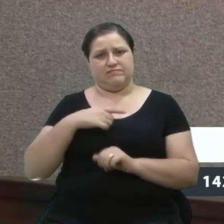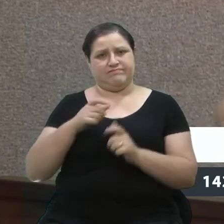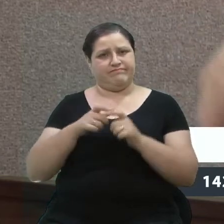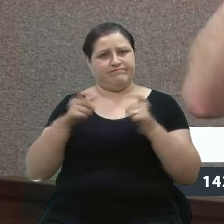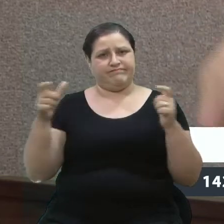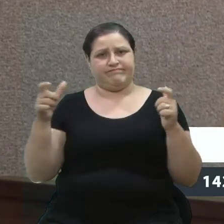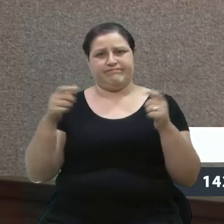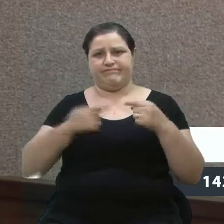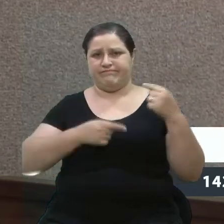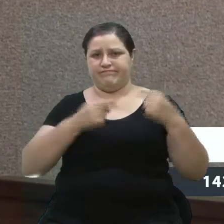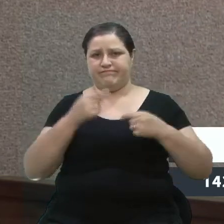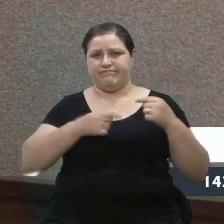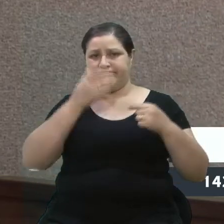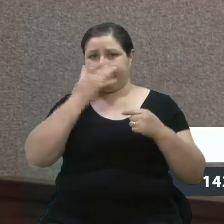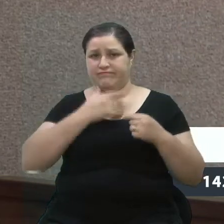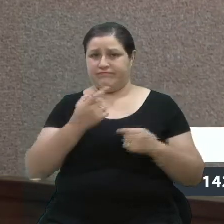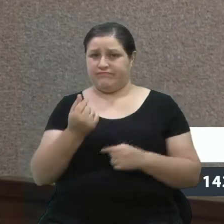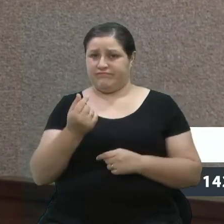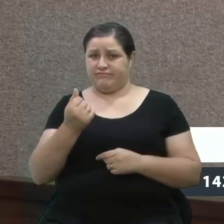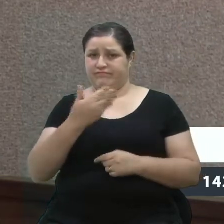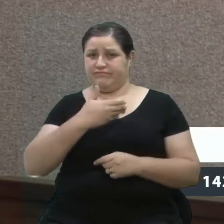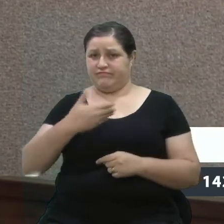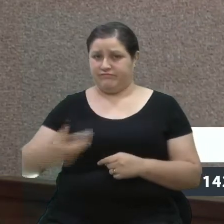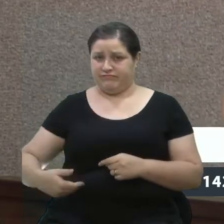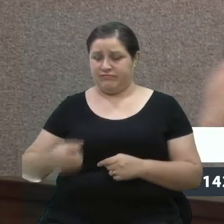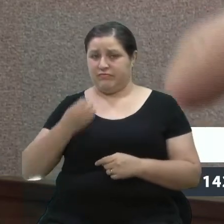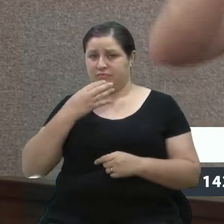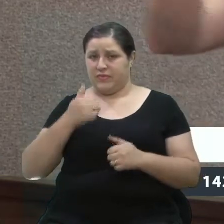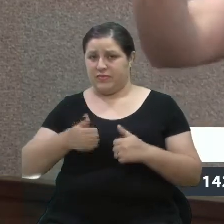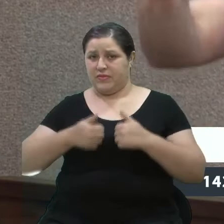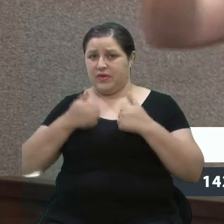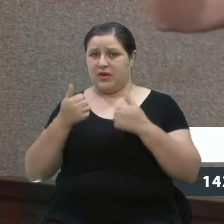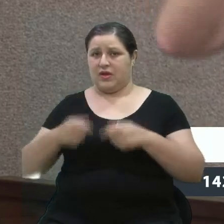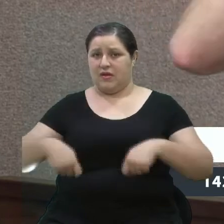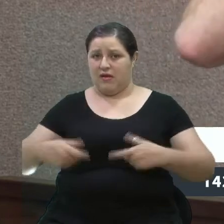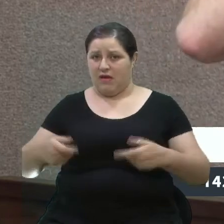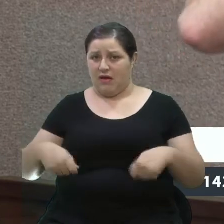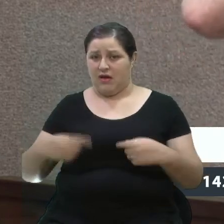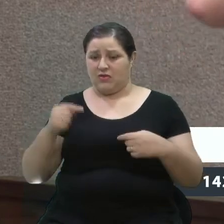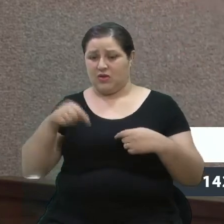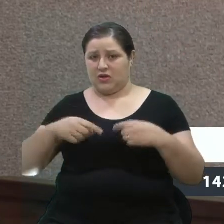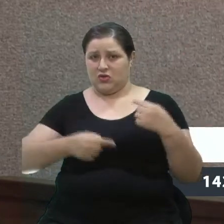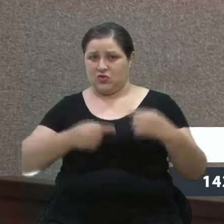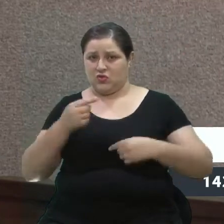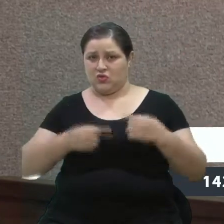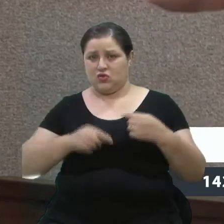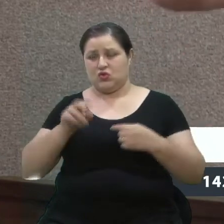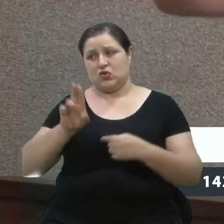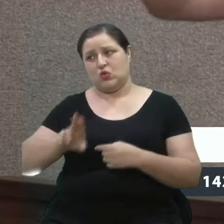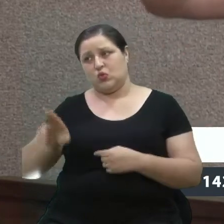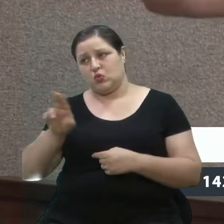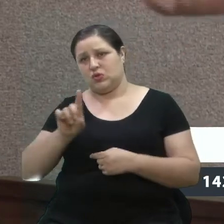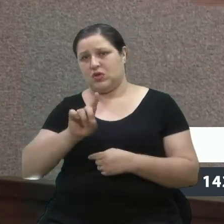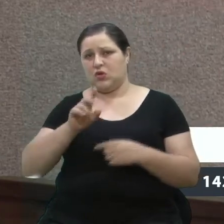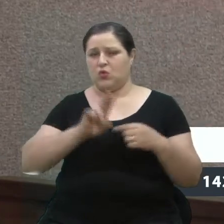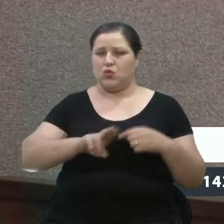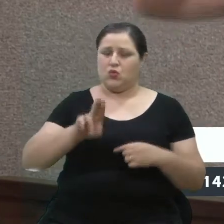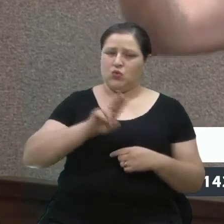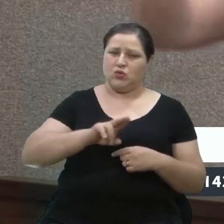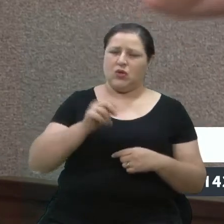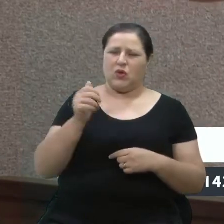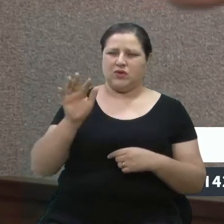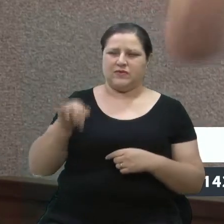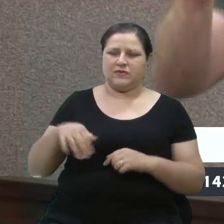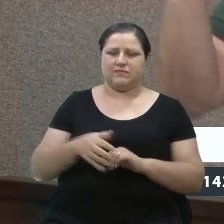discussão, eu acho que dinheiro público pode ser mais bem gasto, a gente pode discutir aqui que Ah, não usa, só para concluir, senhor presidente. Ah, não